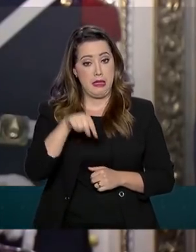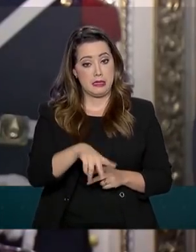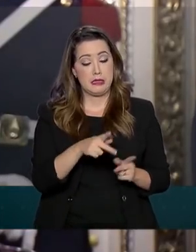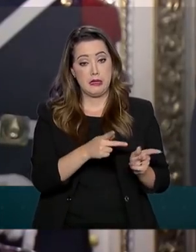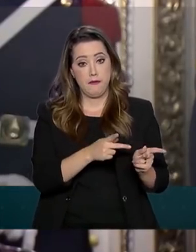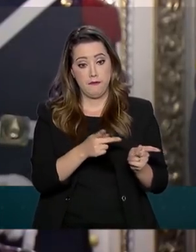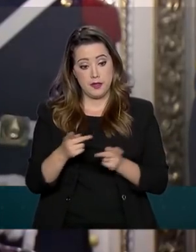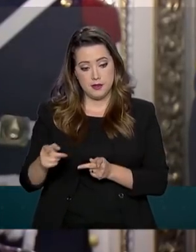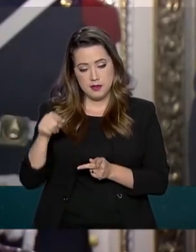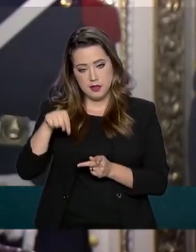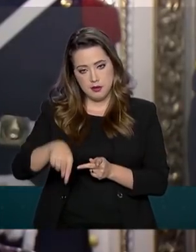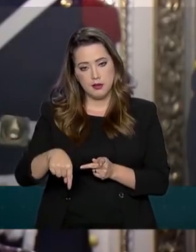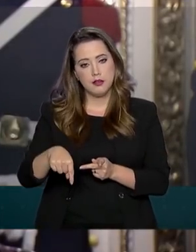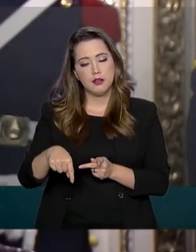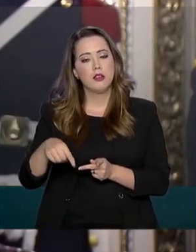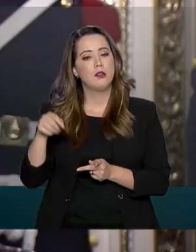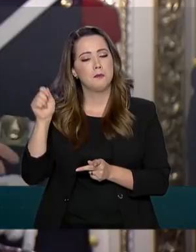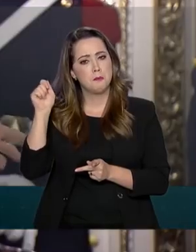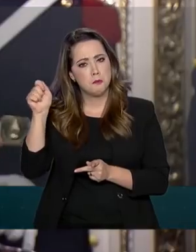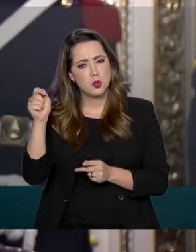fiz a Brasília há alguns meses,